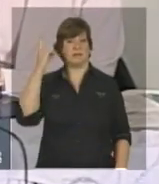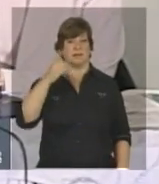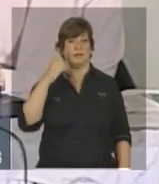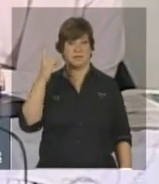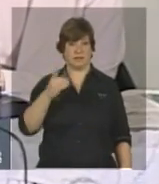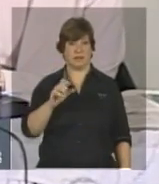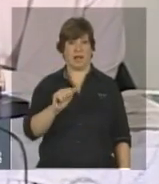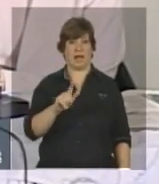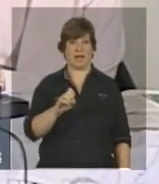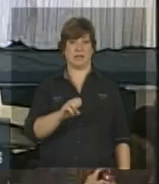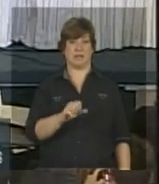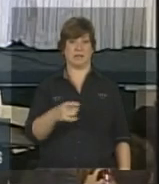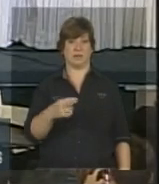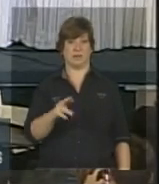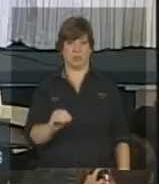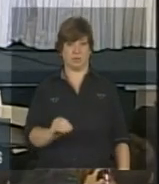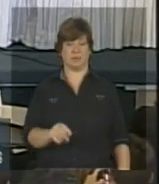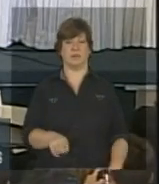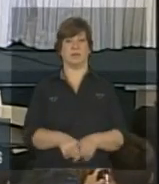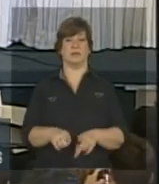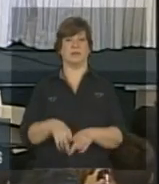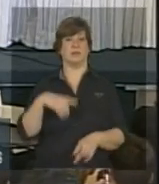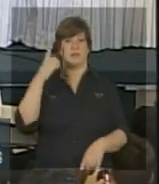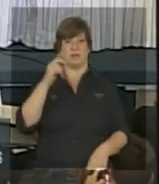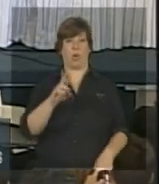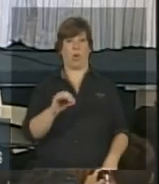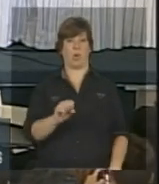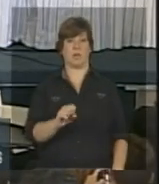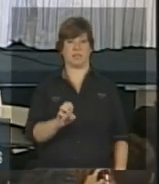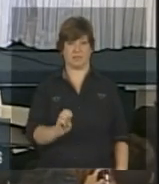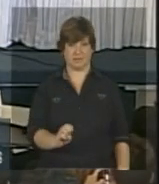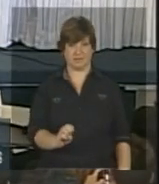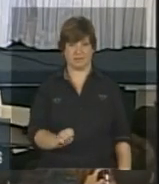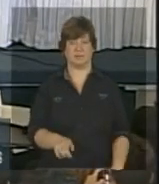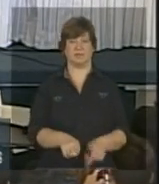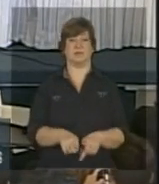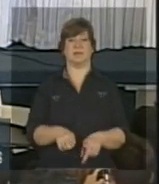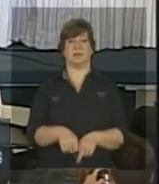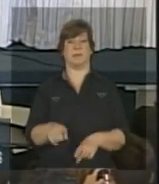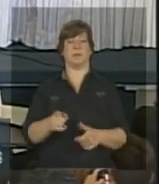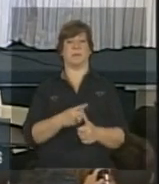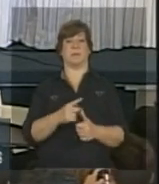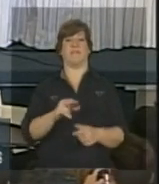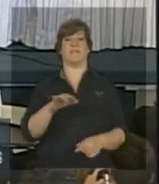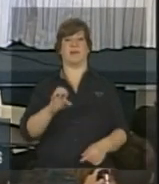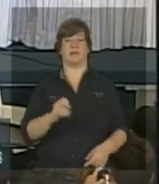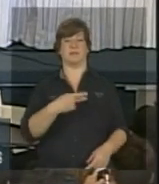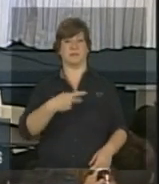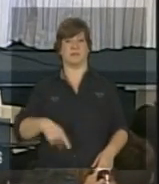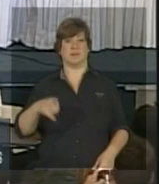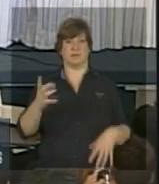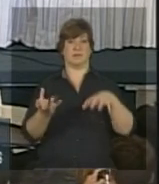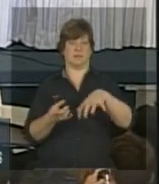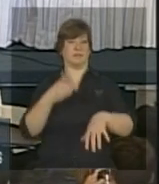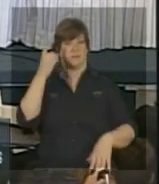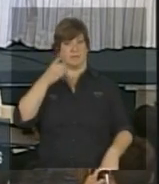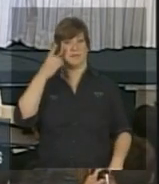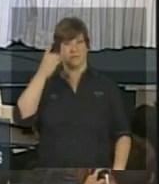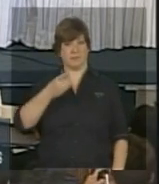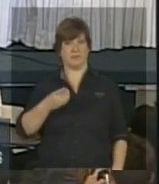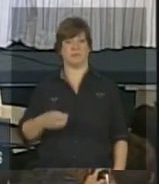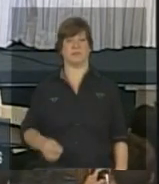o deputado Alessandro Molon e a deputada Rose de Freitas, primeira vice-presidenta da Câmara dos Deputados.